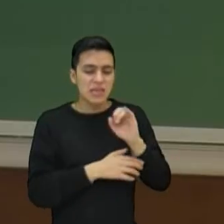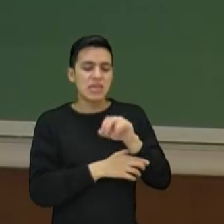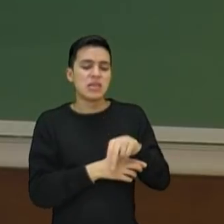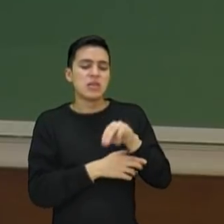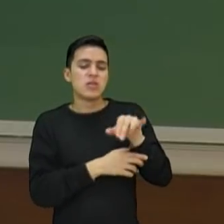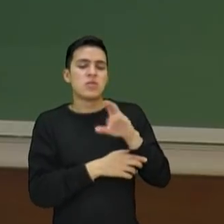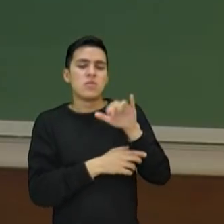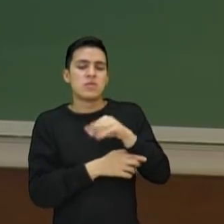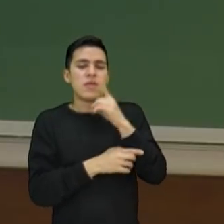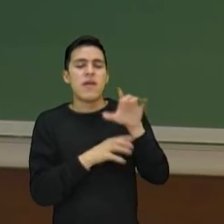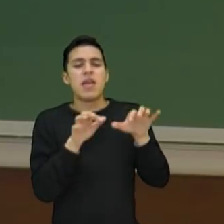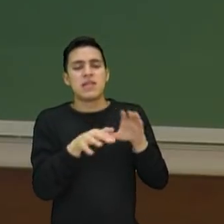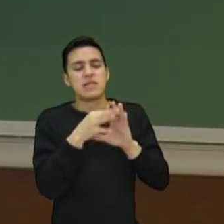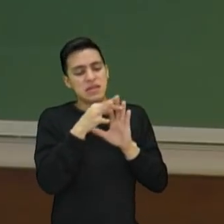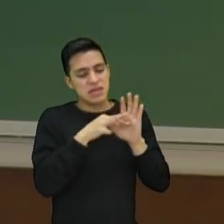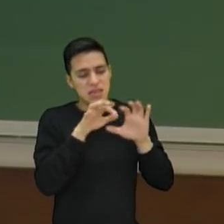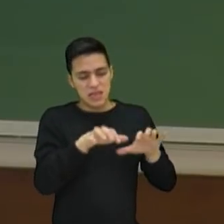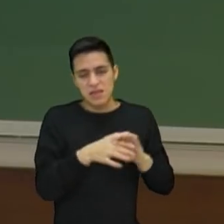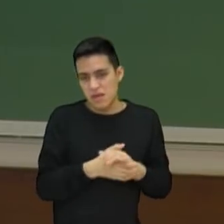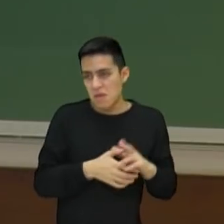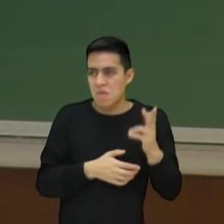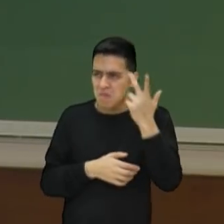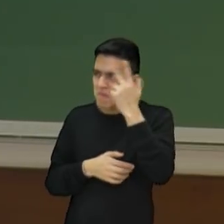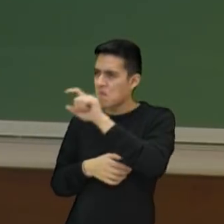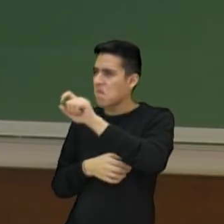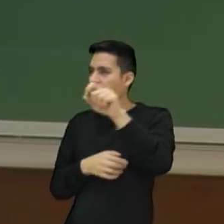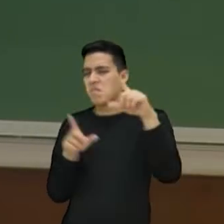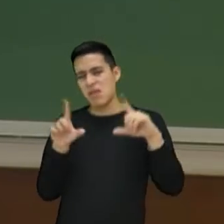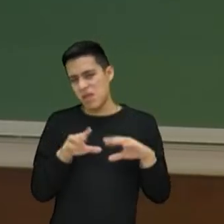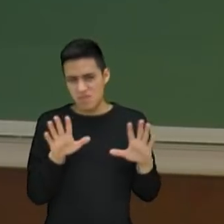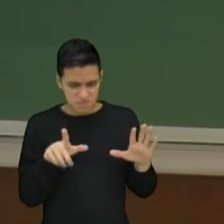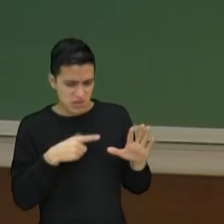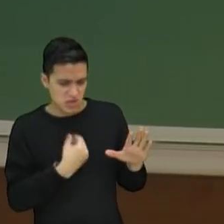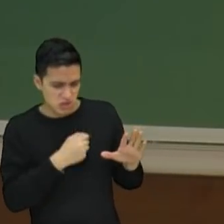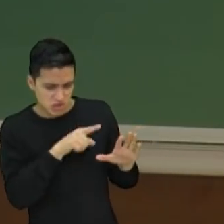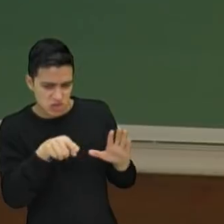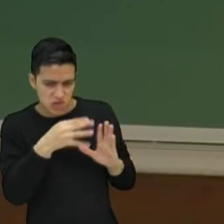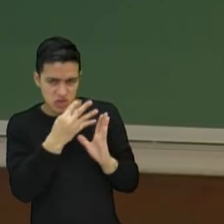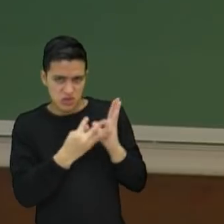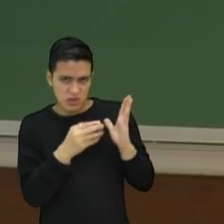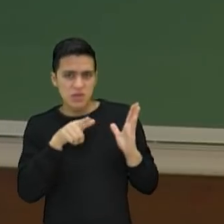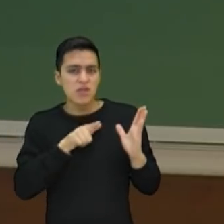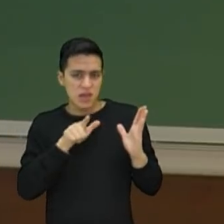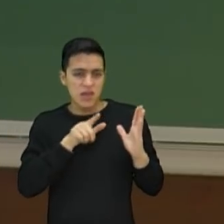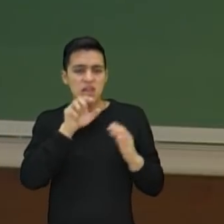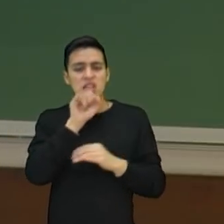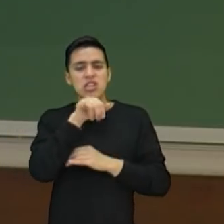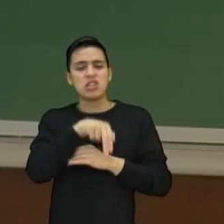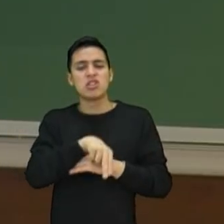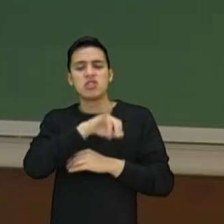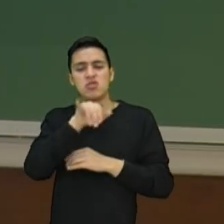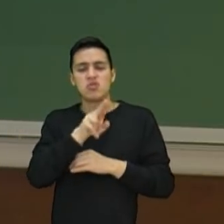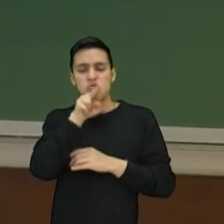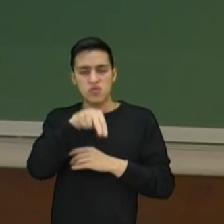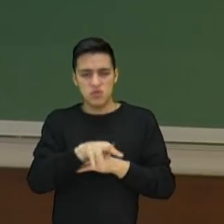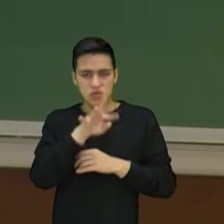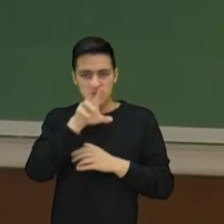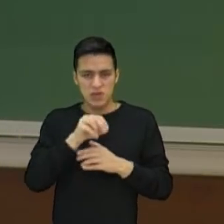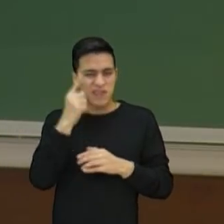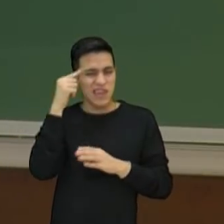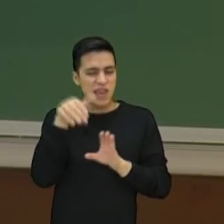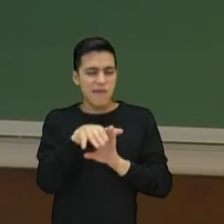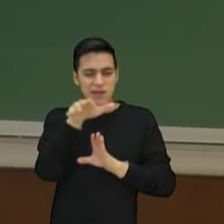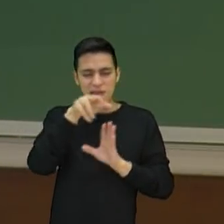isso. Esse tipo de texto, repare que ele é menos comum, mas ele também existe. Tipo de texto, injuntivo, certo? Regras e